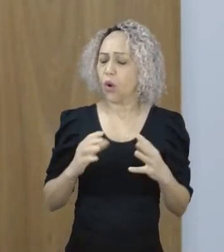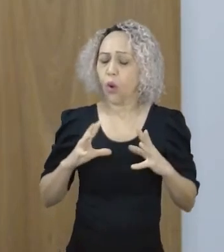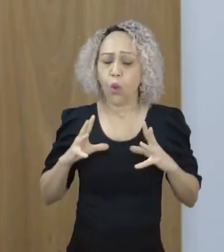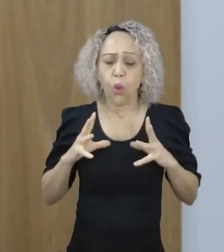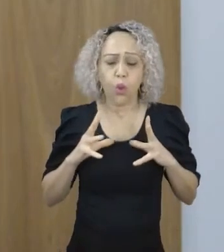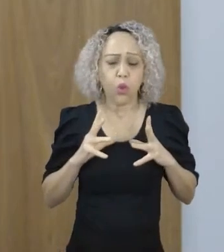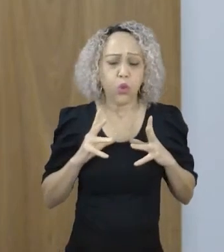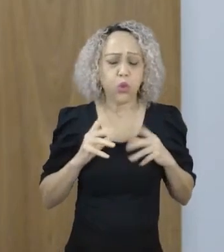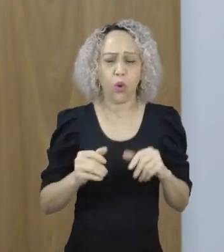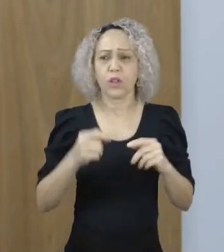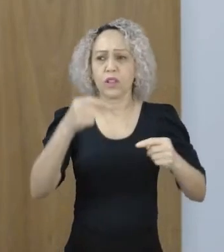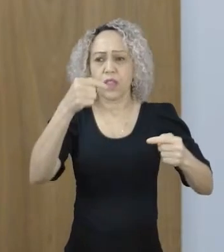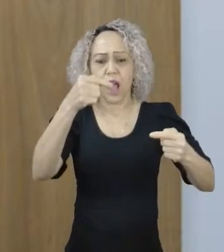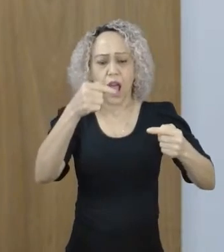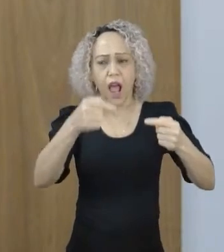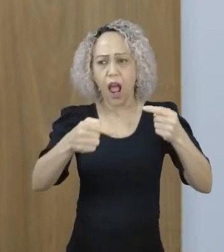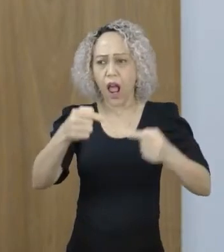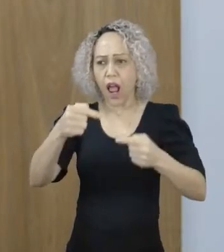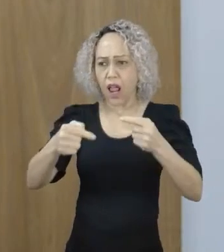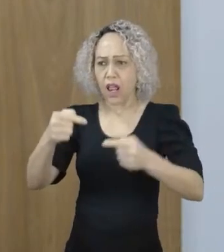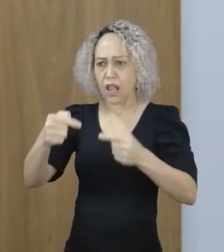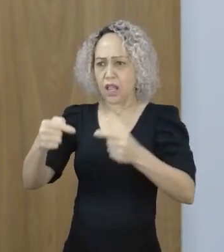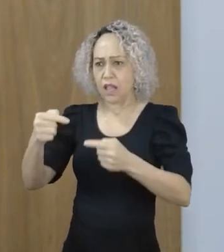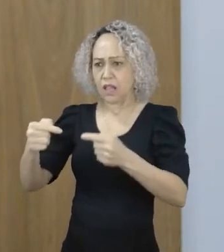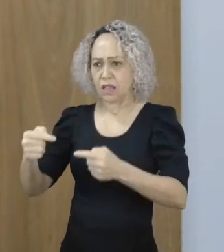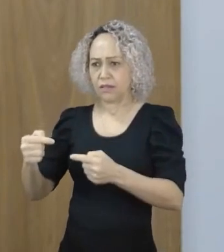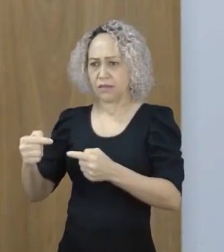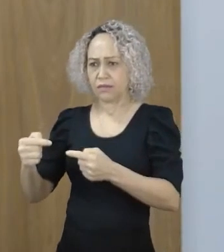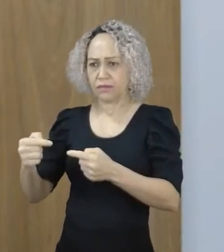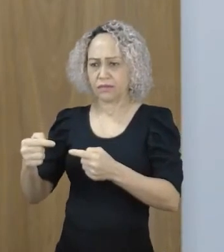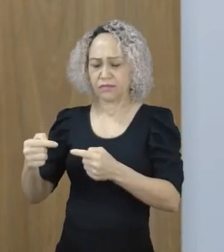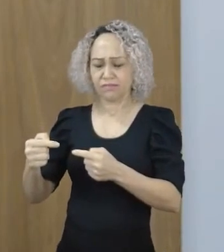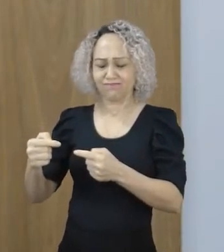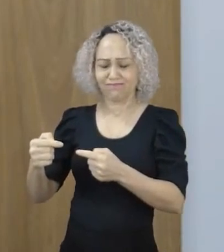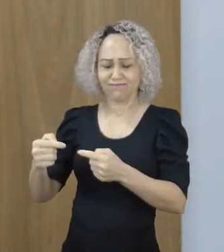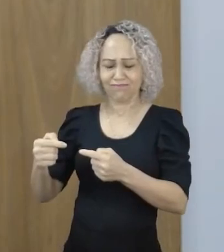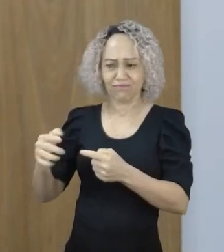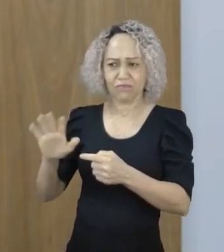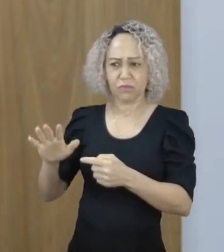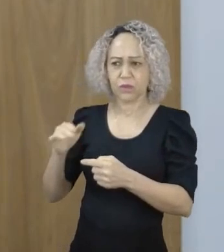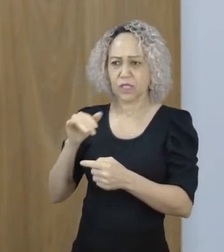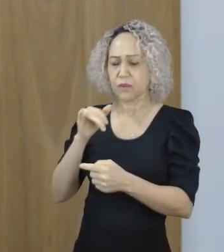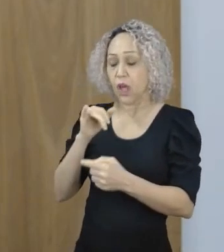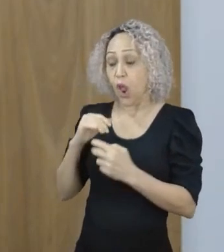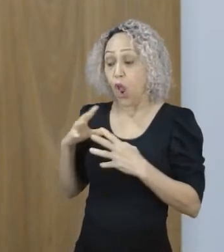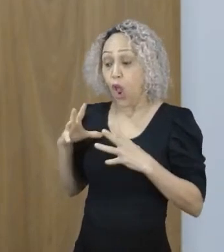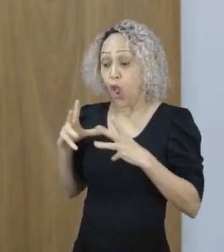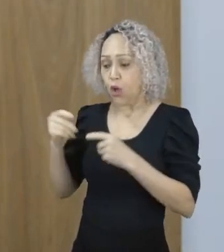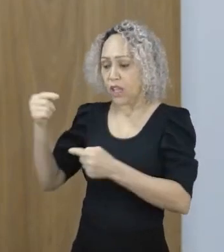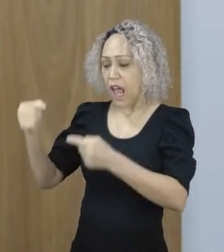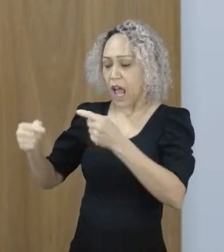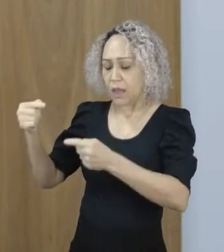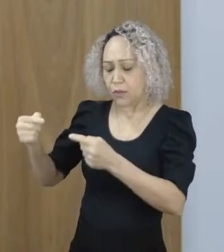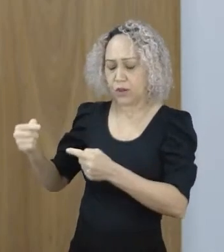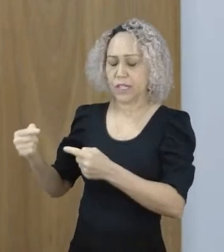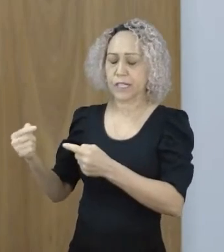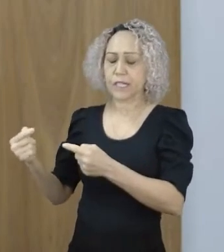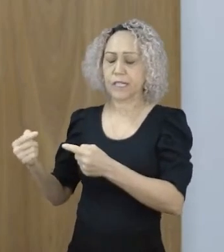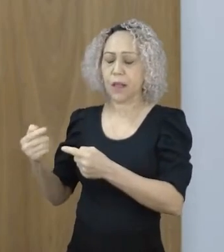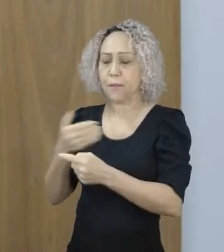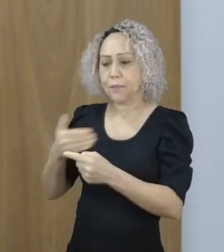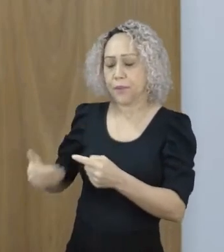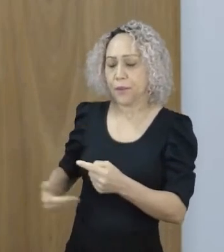governo que tenha conseguido preservar o que a gente tinha em 2016. Então, nós estamos reconstruindo efetivamente o país. Agora, nós